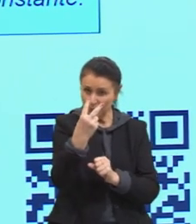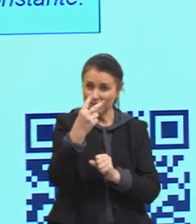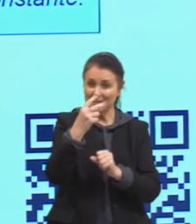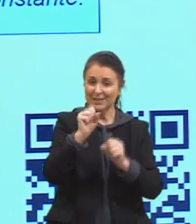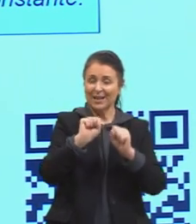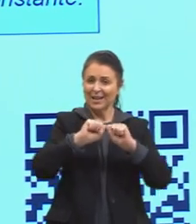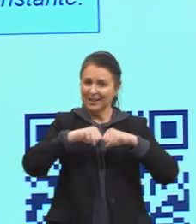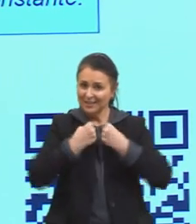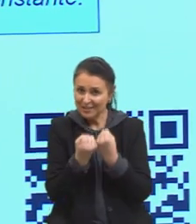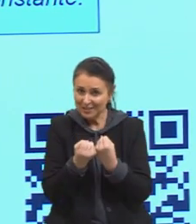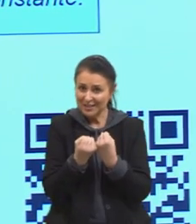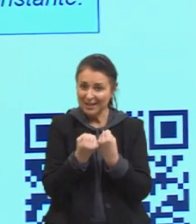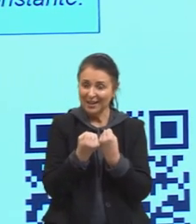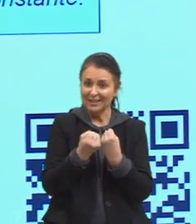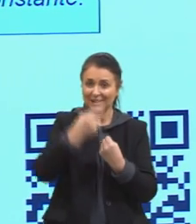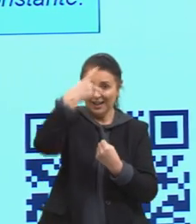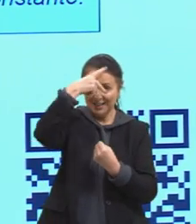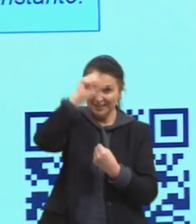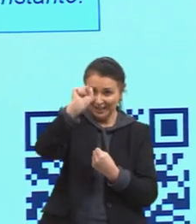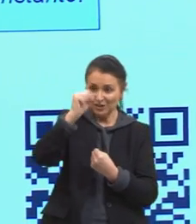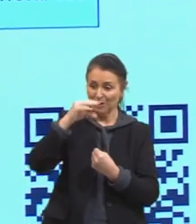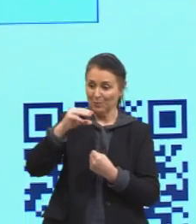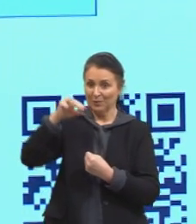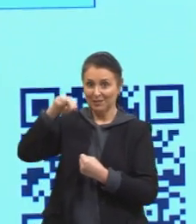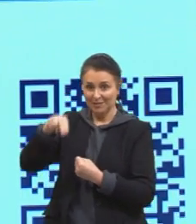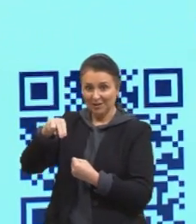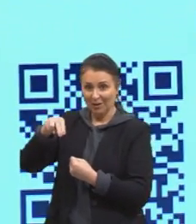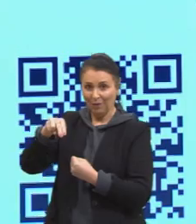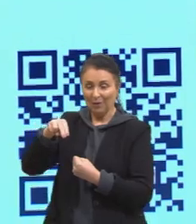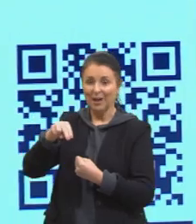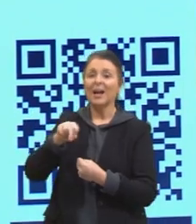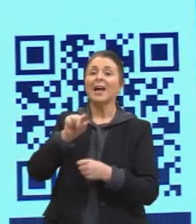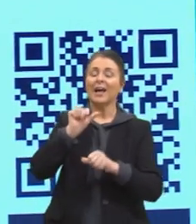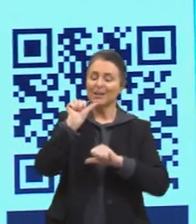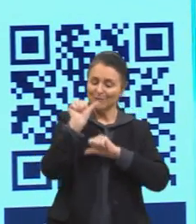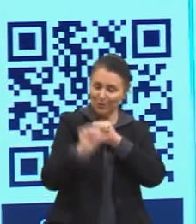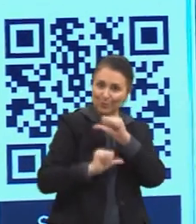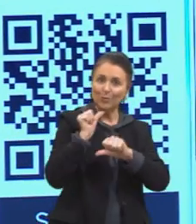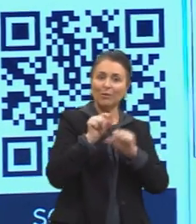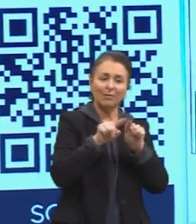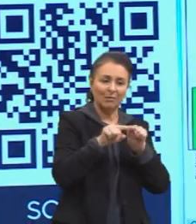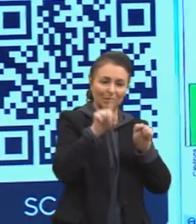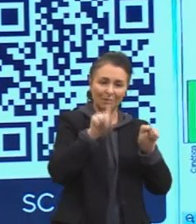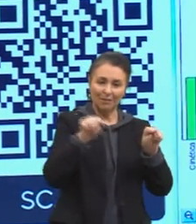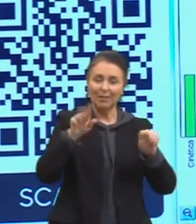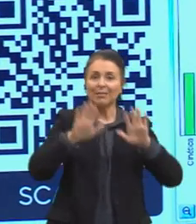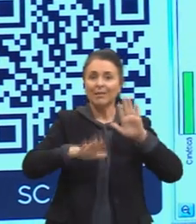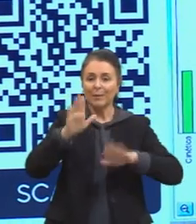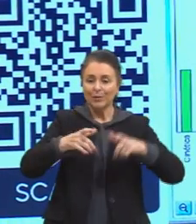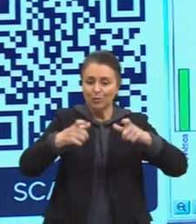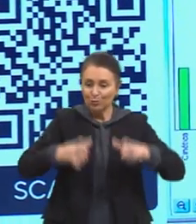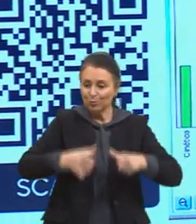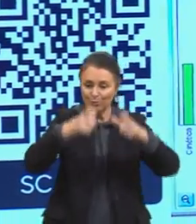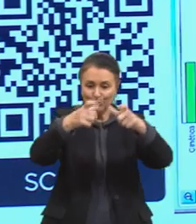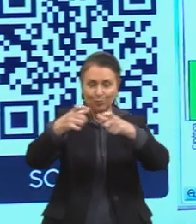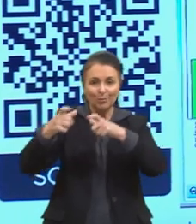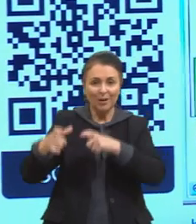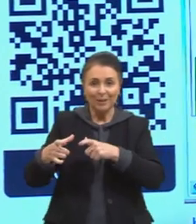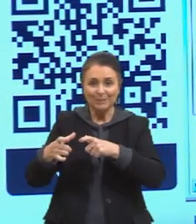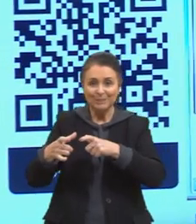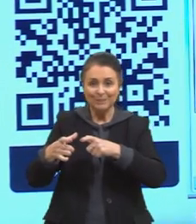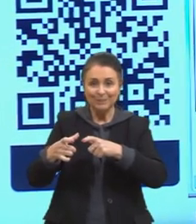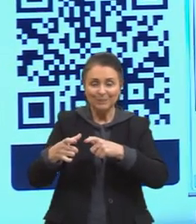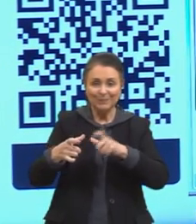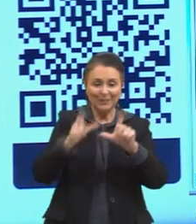mas aí energia potencial EA cinética elas vão variando tá conforme o local né que ele se encontra